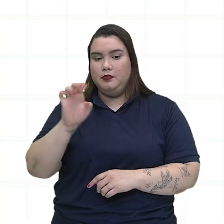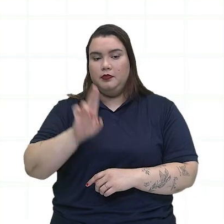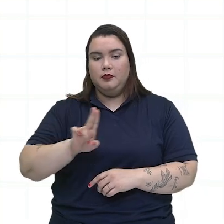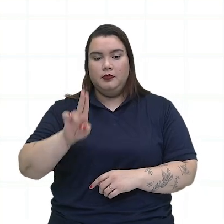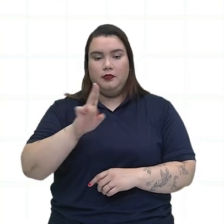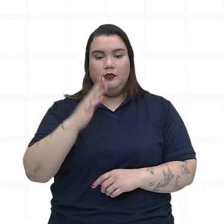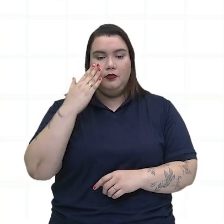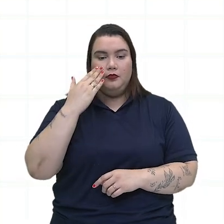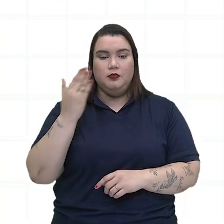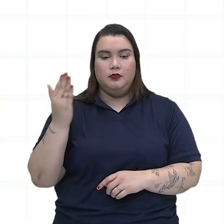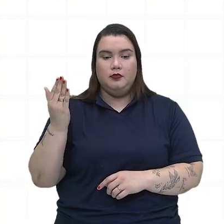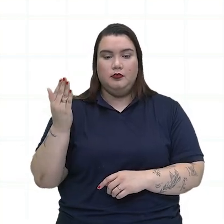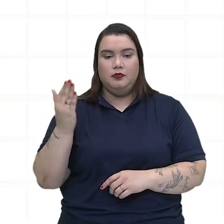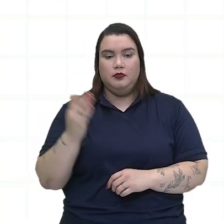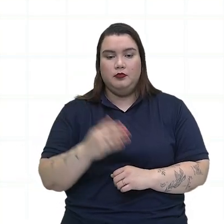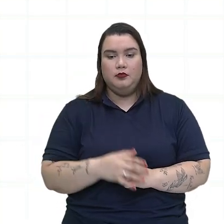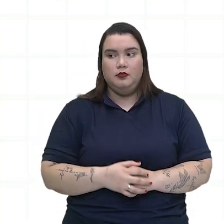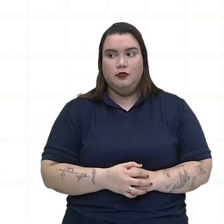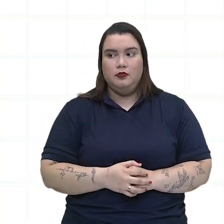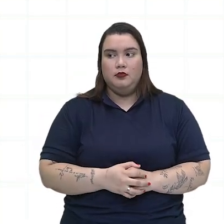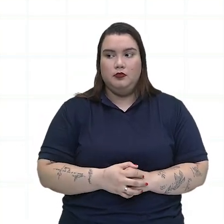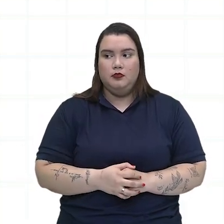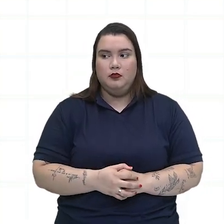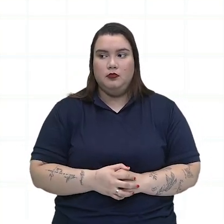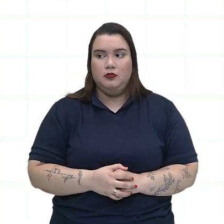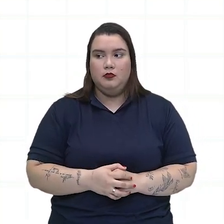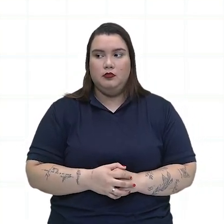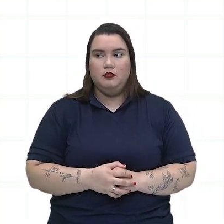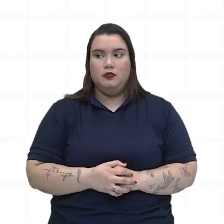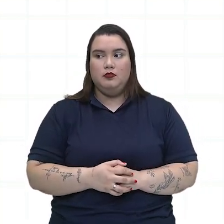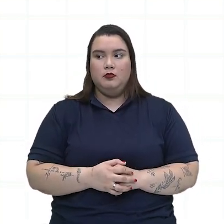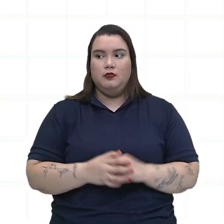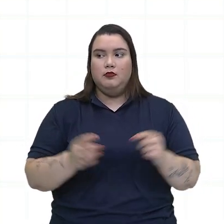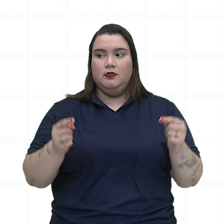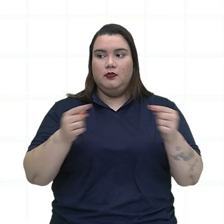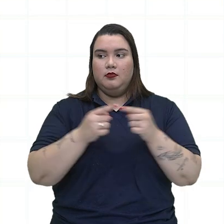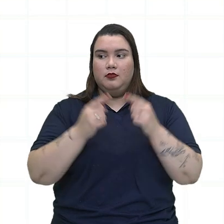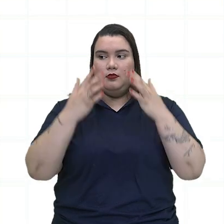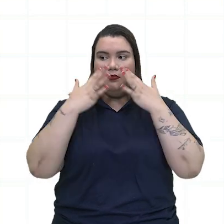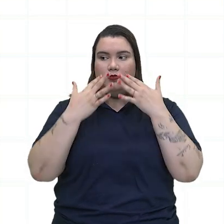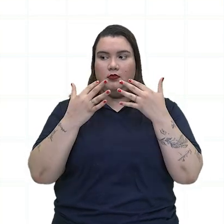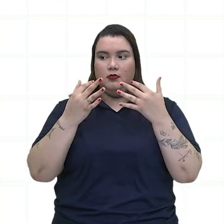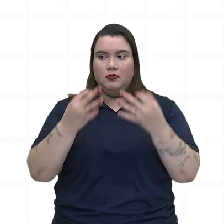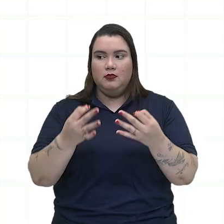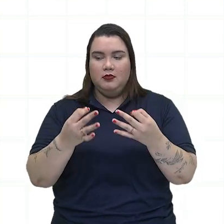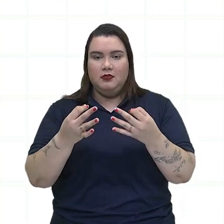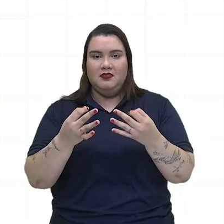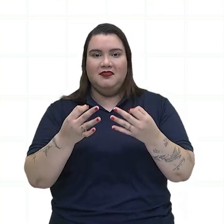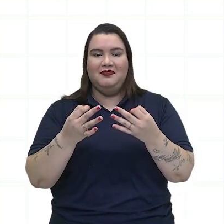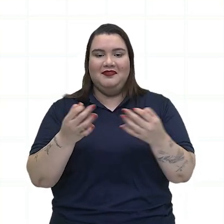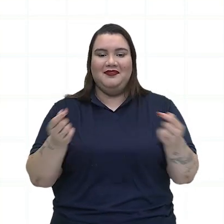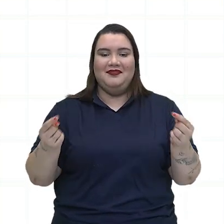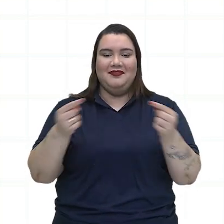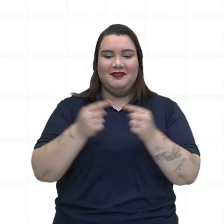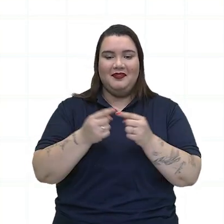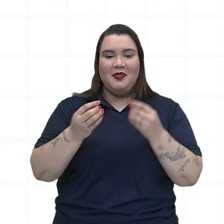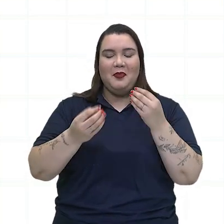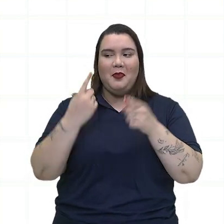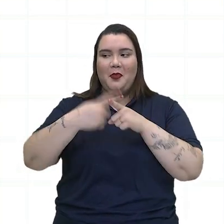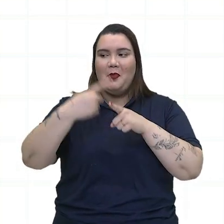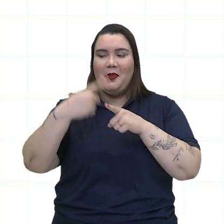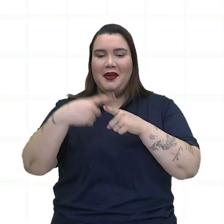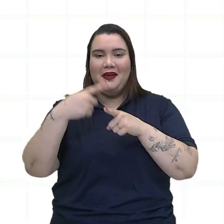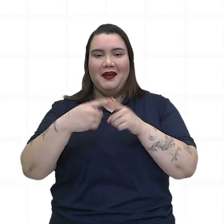drinks. E aí é que a gente tem que observar, prestar atenção. Por que eu coloquei esse